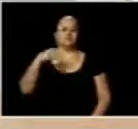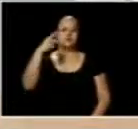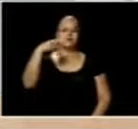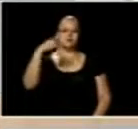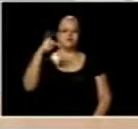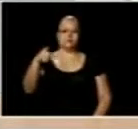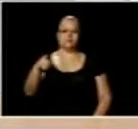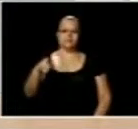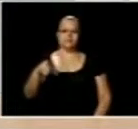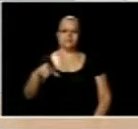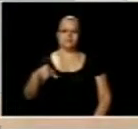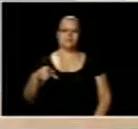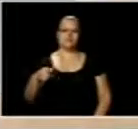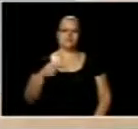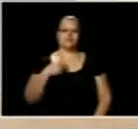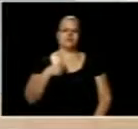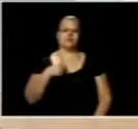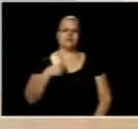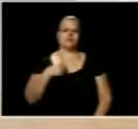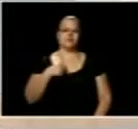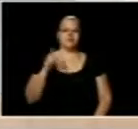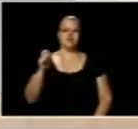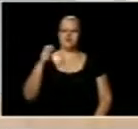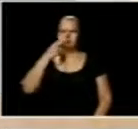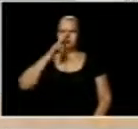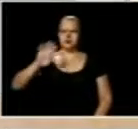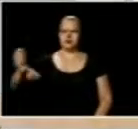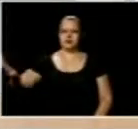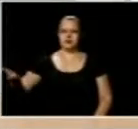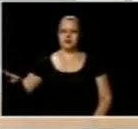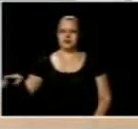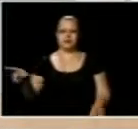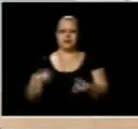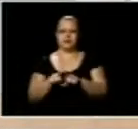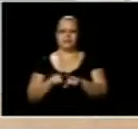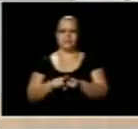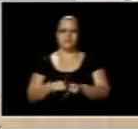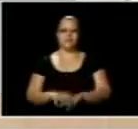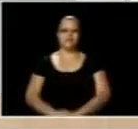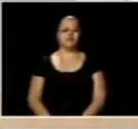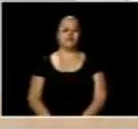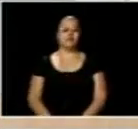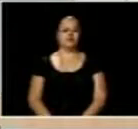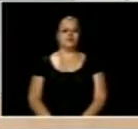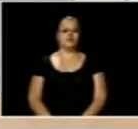que fazia as carinhas de pizza para nós e mandava no jornal.